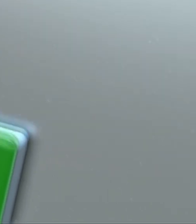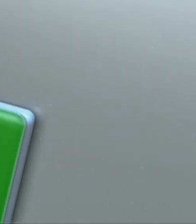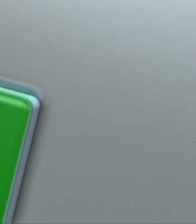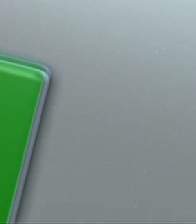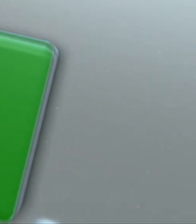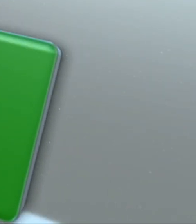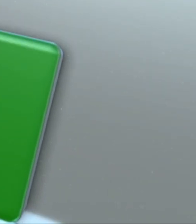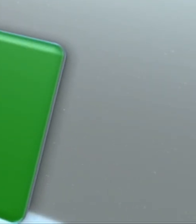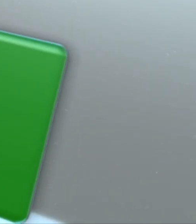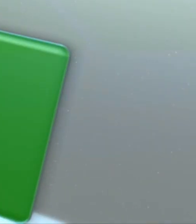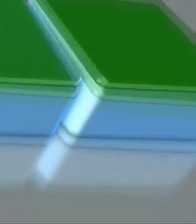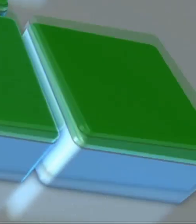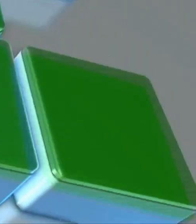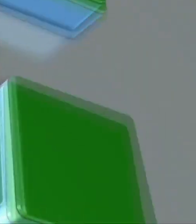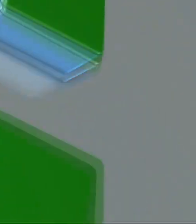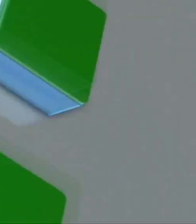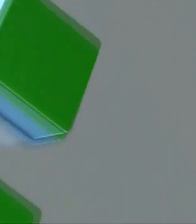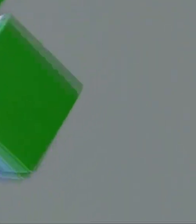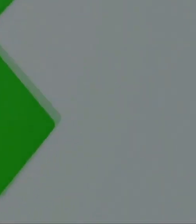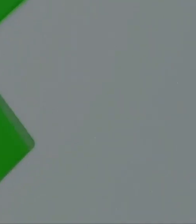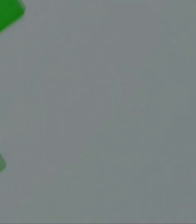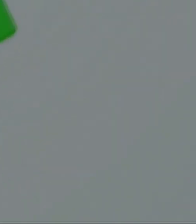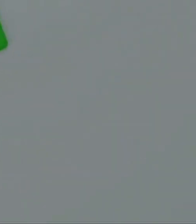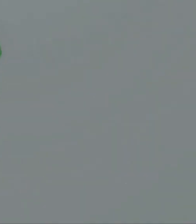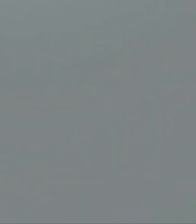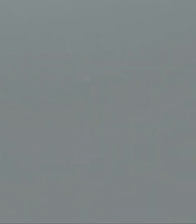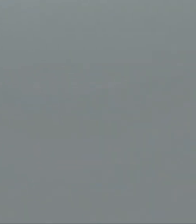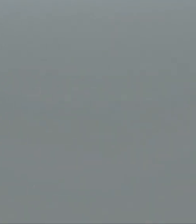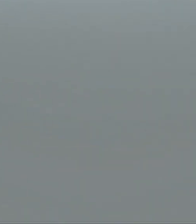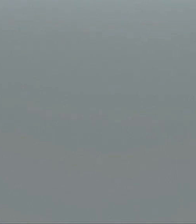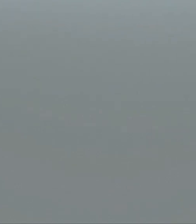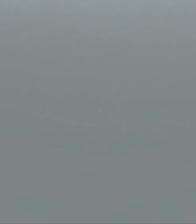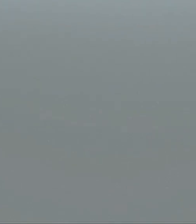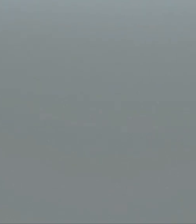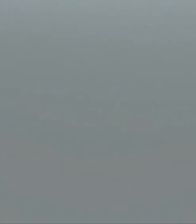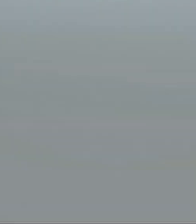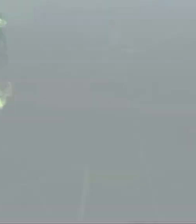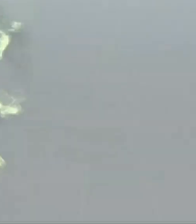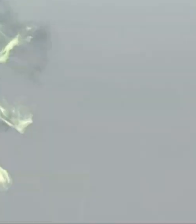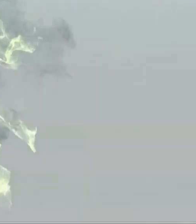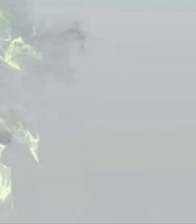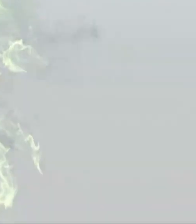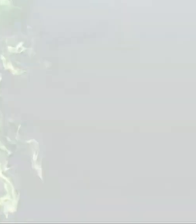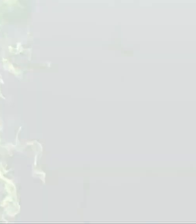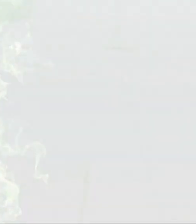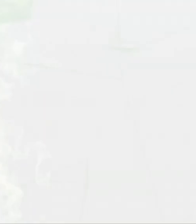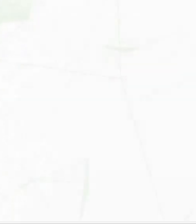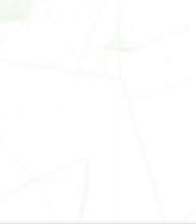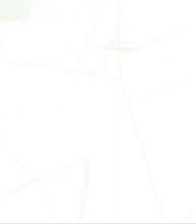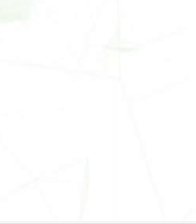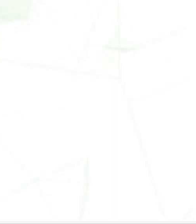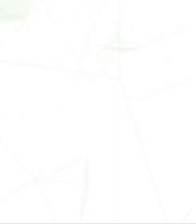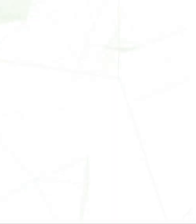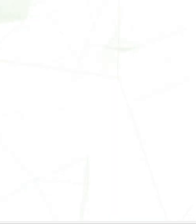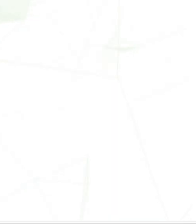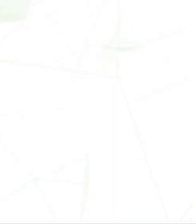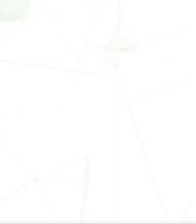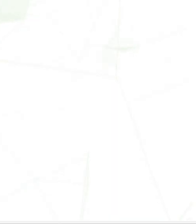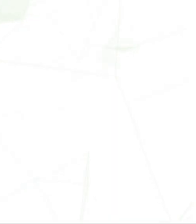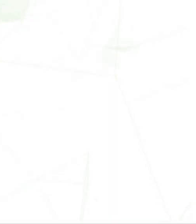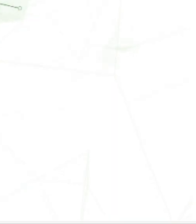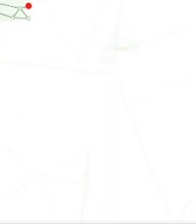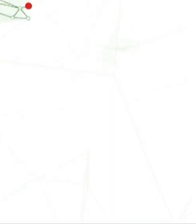oposto do princípio passado, né? O princípio passado eu falo assim, ó, planejamento atrapalha, melhor é o livre mercado, melhor são